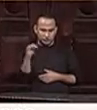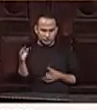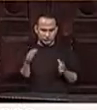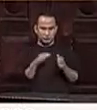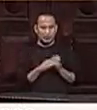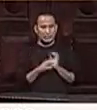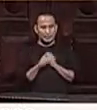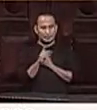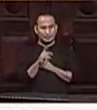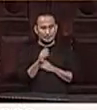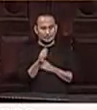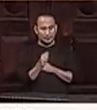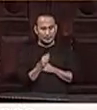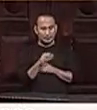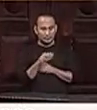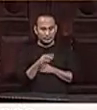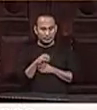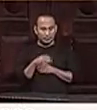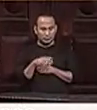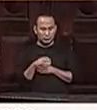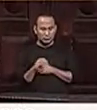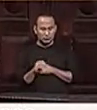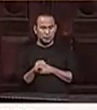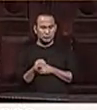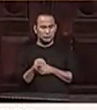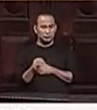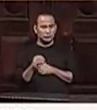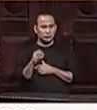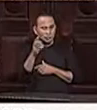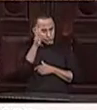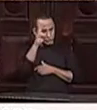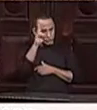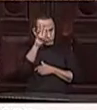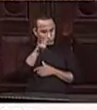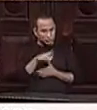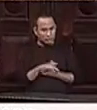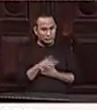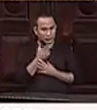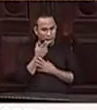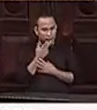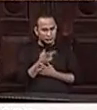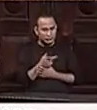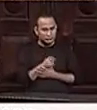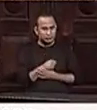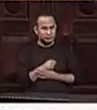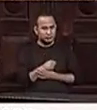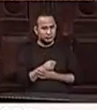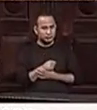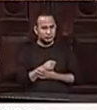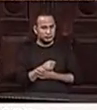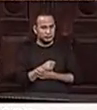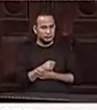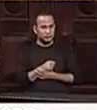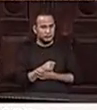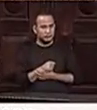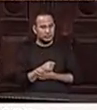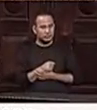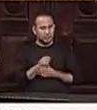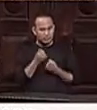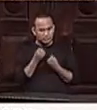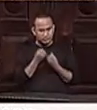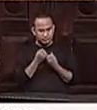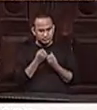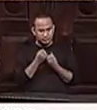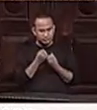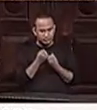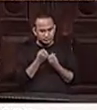Patrimônio Histórico. Queria mencionar, nesse contexto, um feito muito importante, que foi a declaração